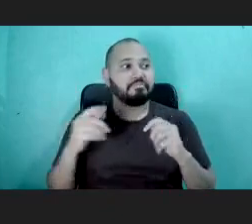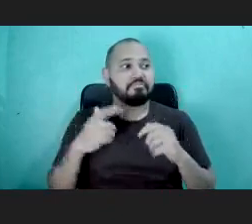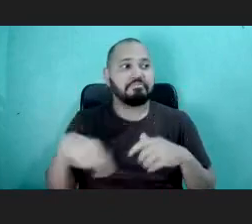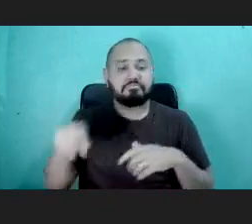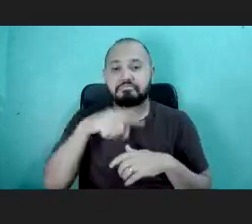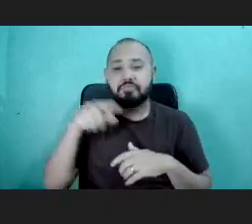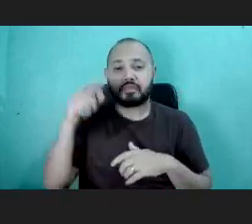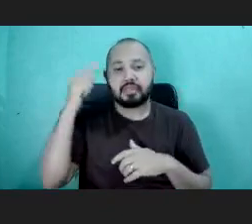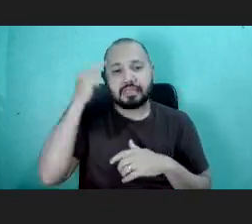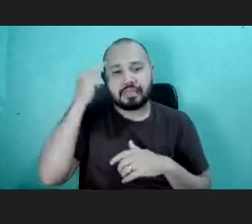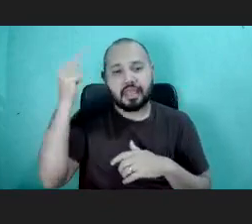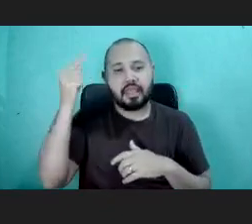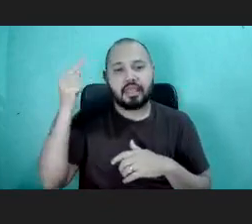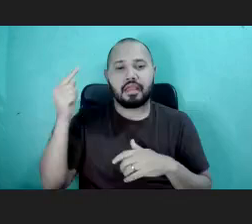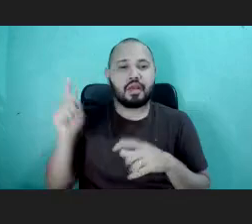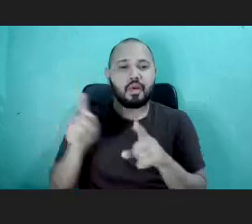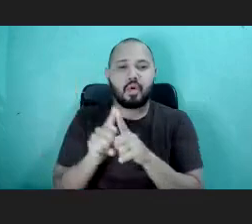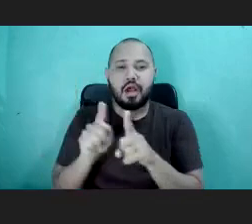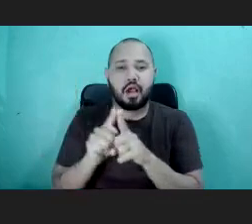tenham sido...